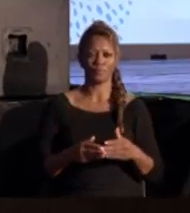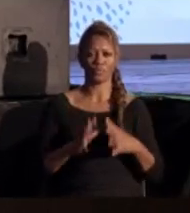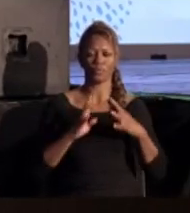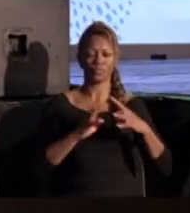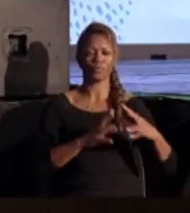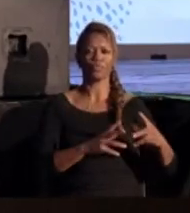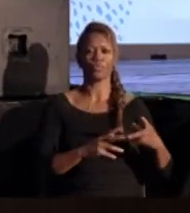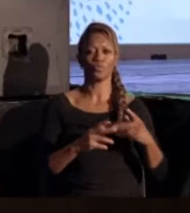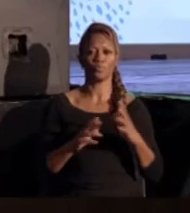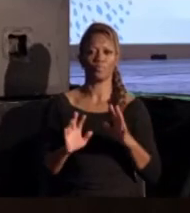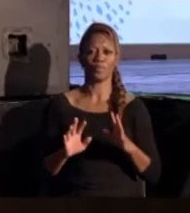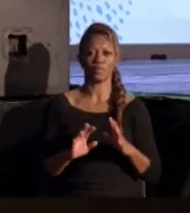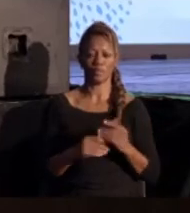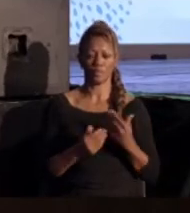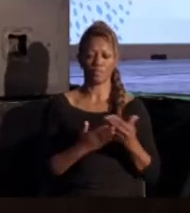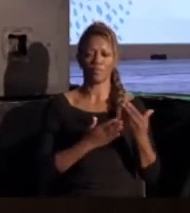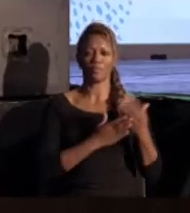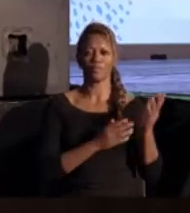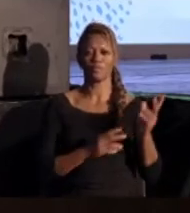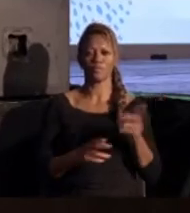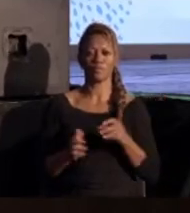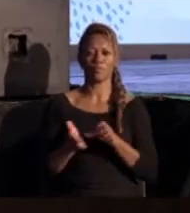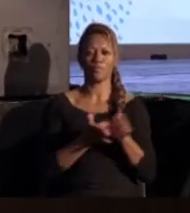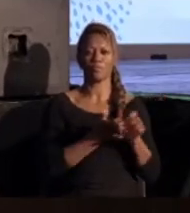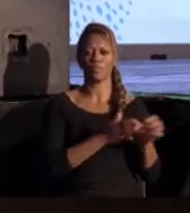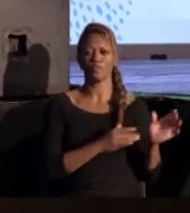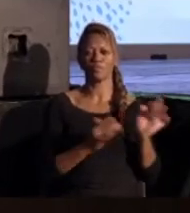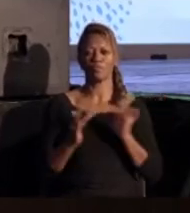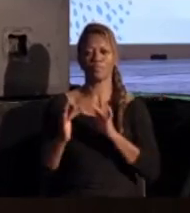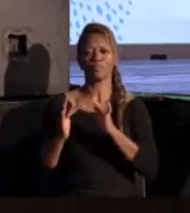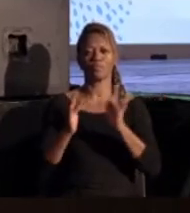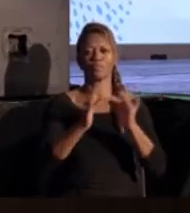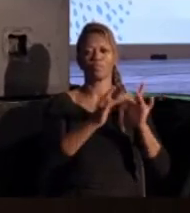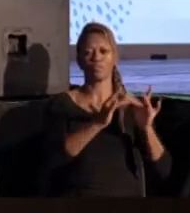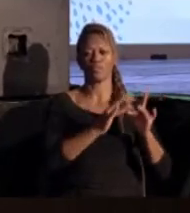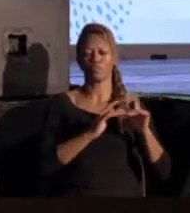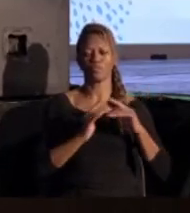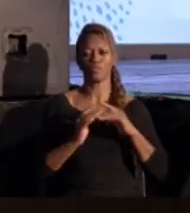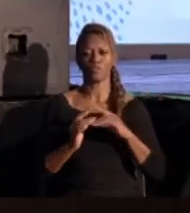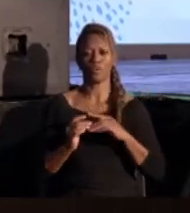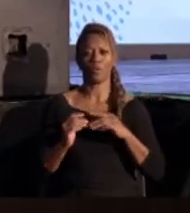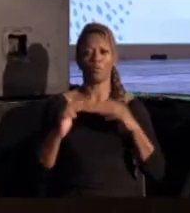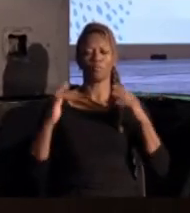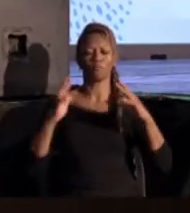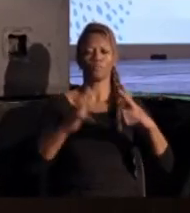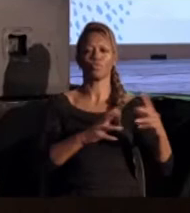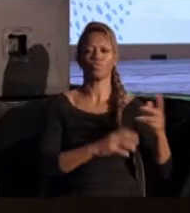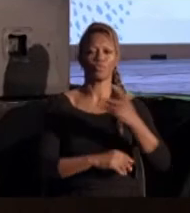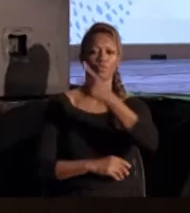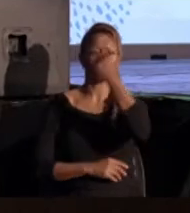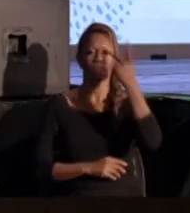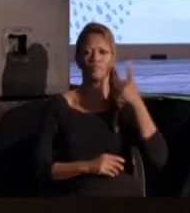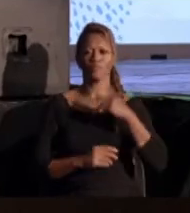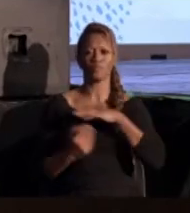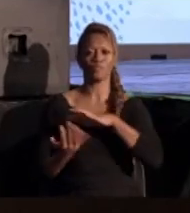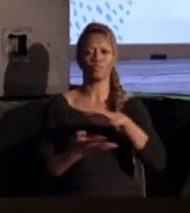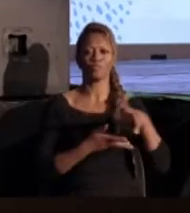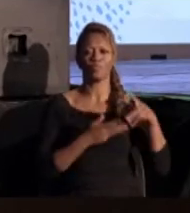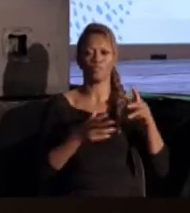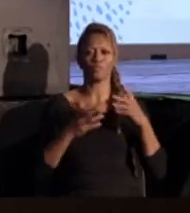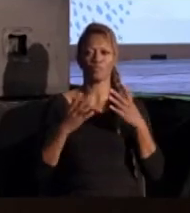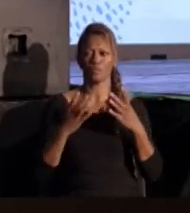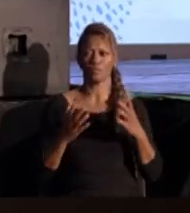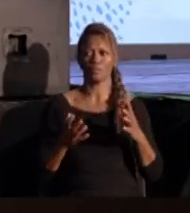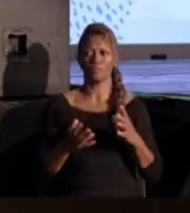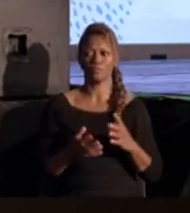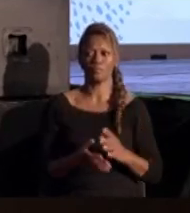todo, mas é protagonista nos primeiros contatos do ser humano com o mundo à sua volta. É o território capaz de unir